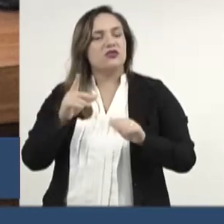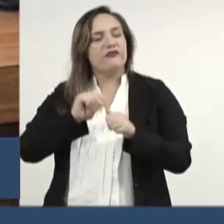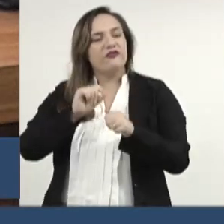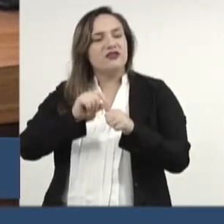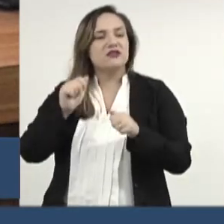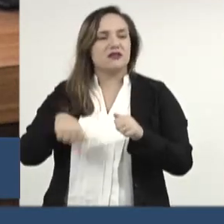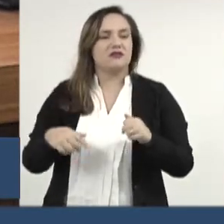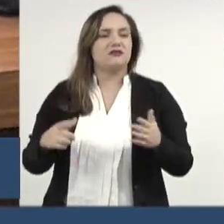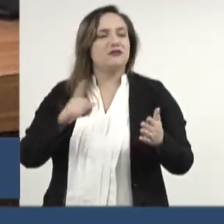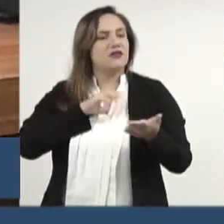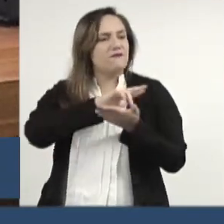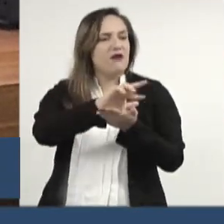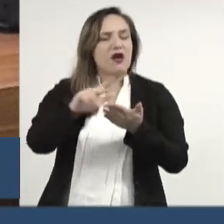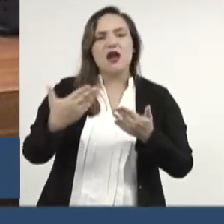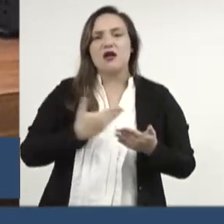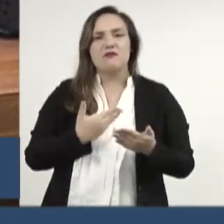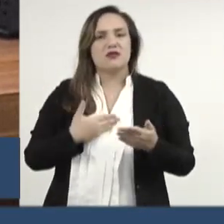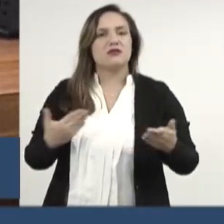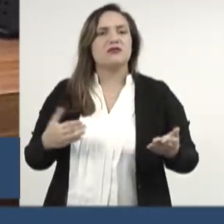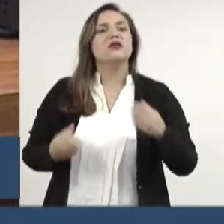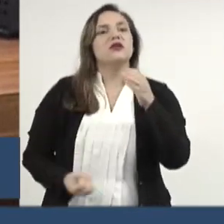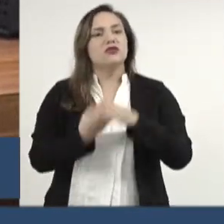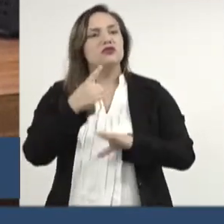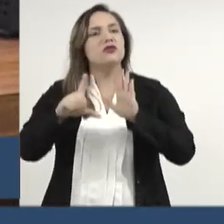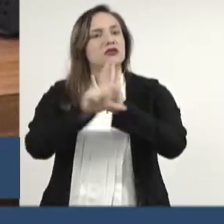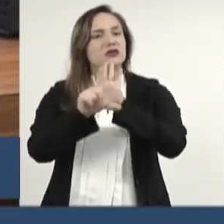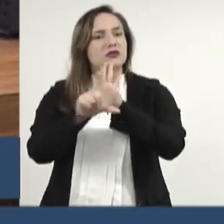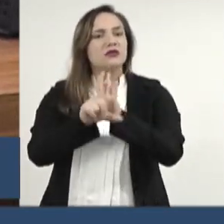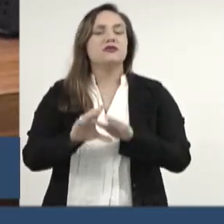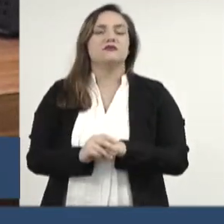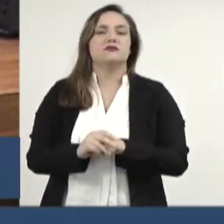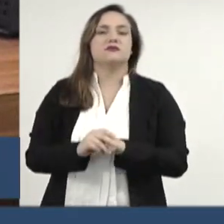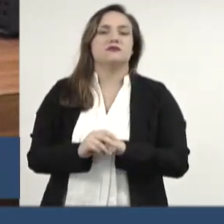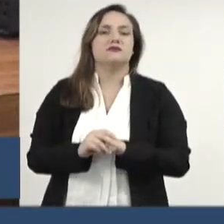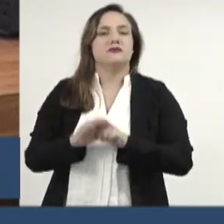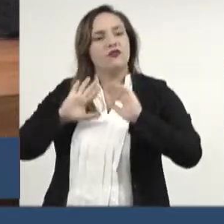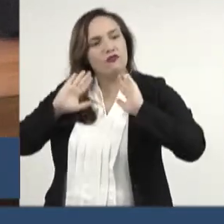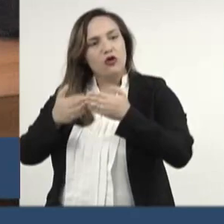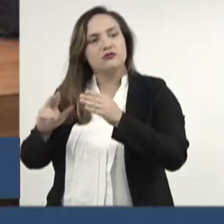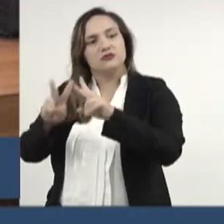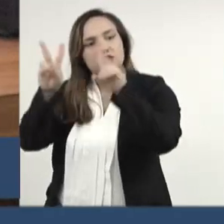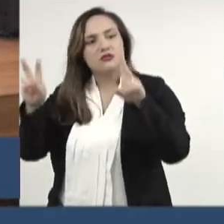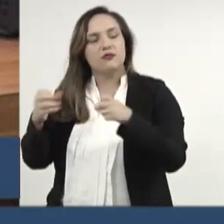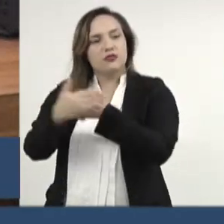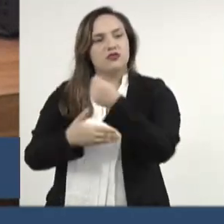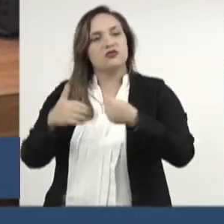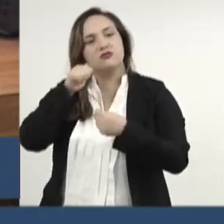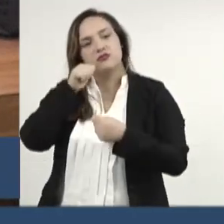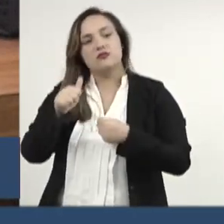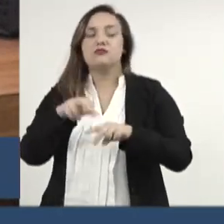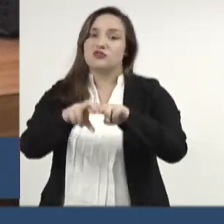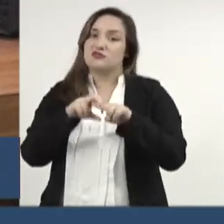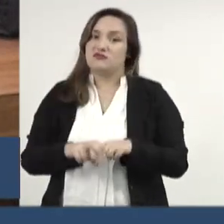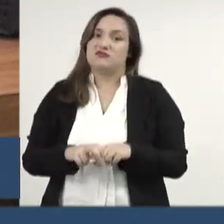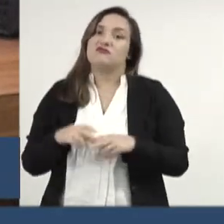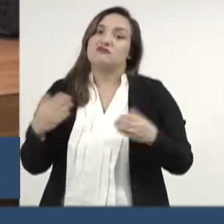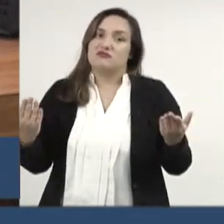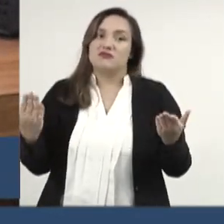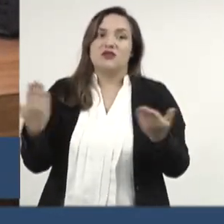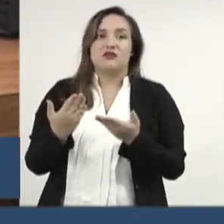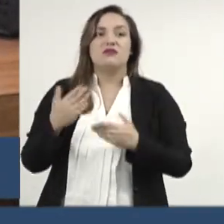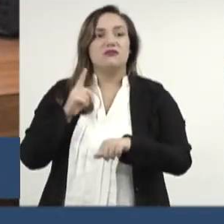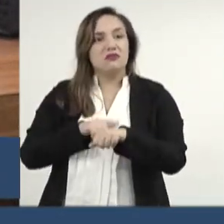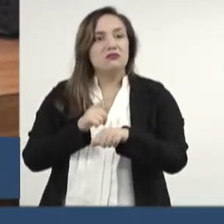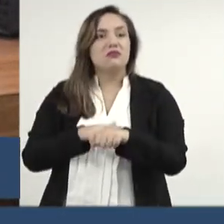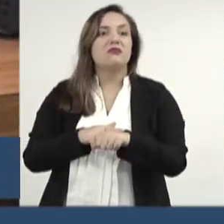tem vários colegas que são autores de leis que trabalham nesta linha. E, portanto, nada melhor do que nós fazermos aqui, deputado